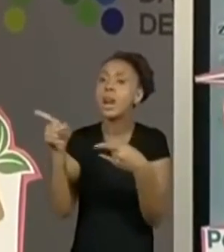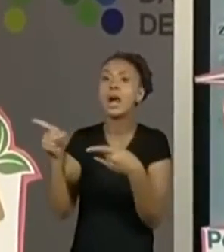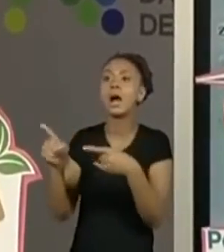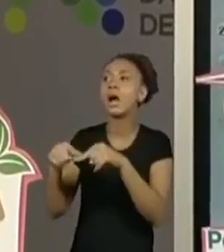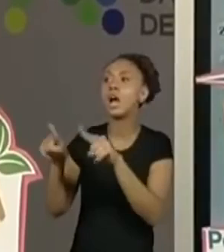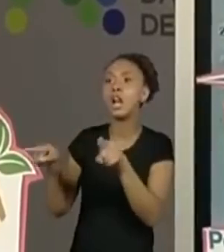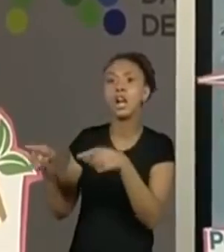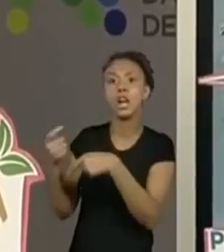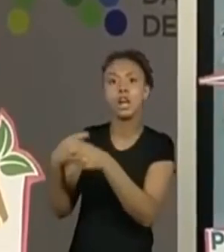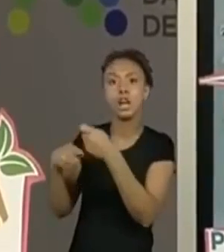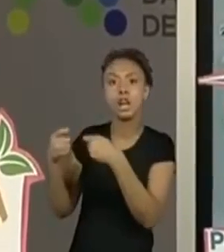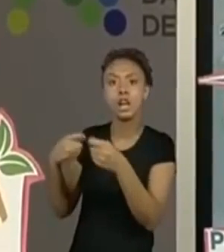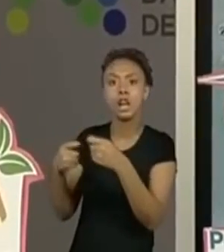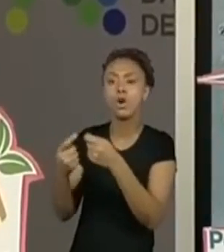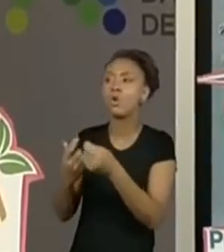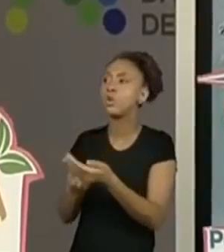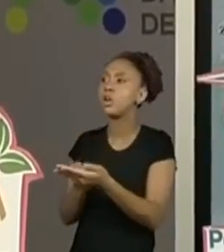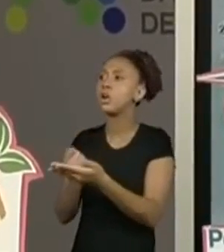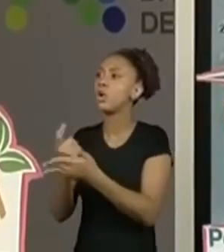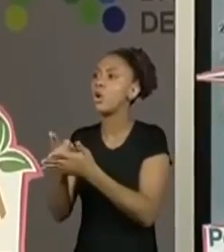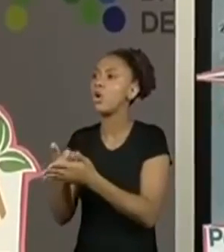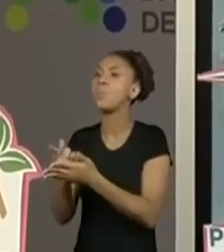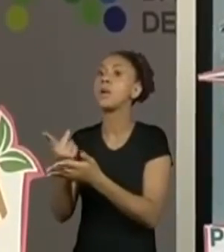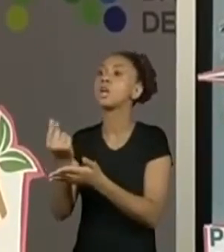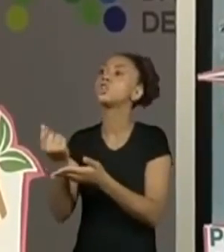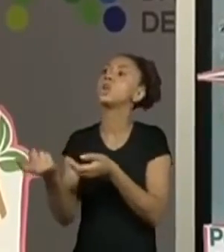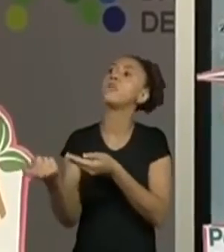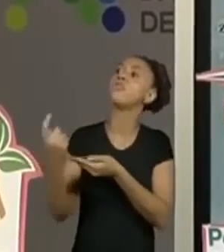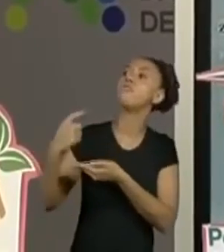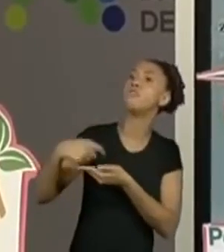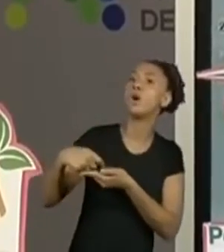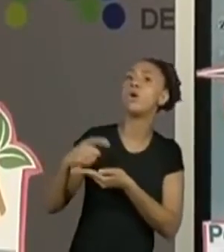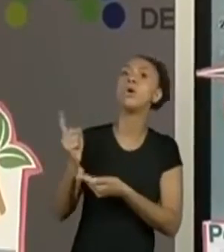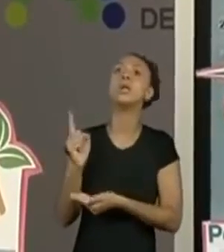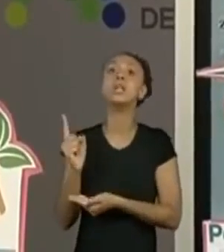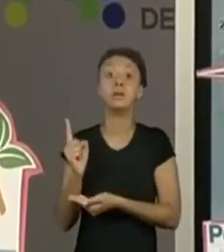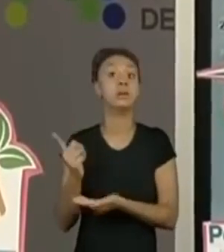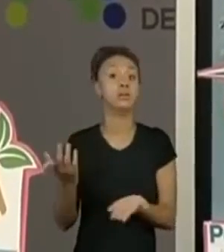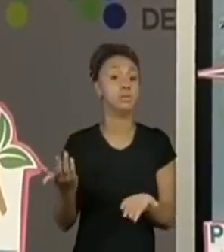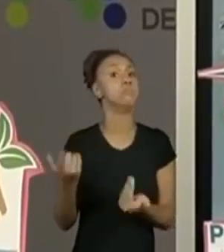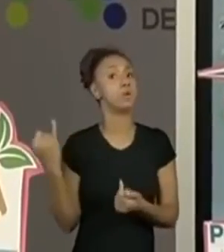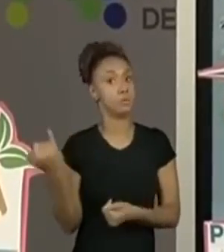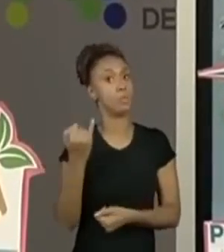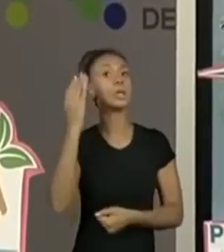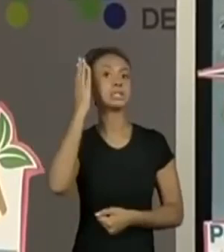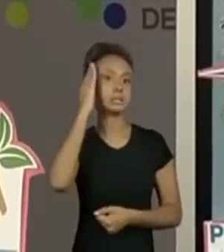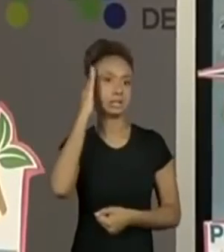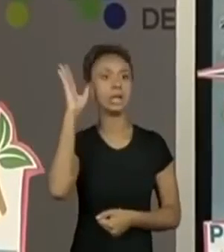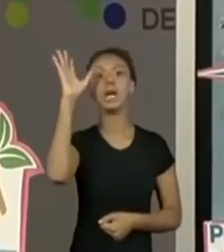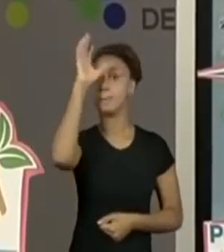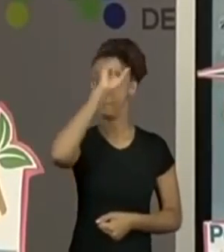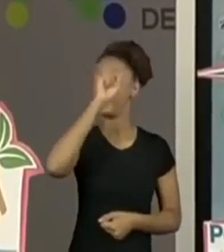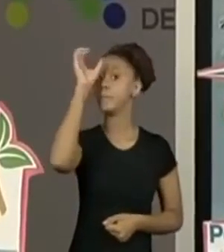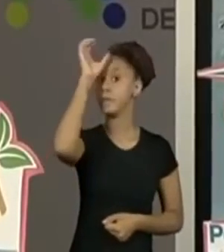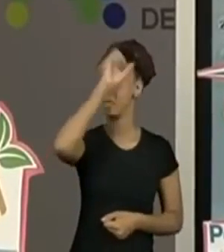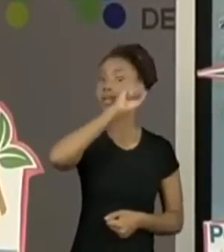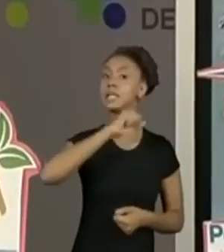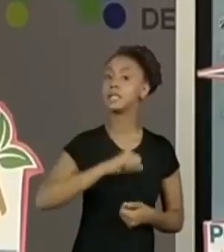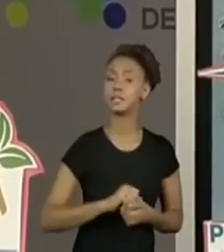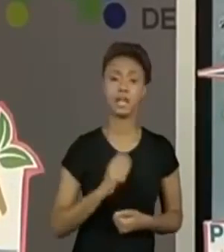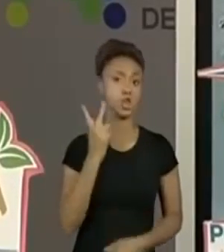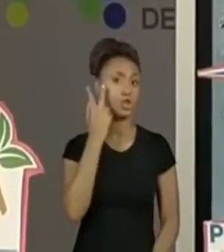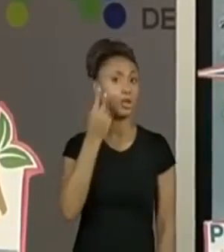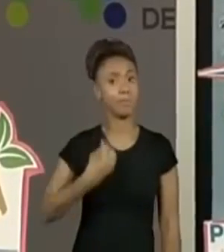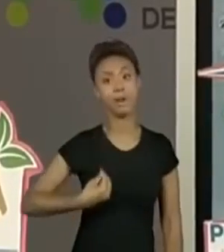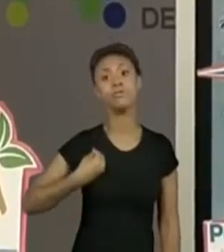lá na doceria, precisam te devolver um troco e é muito importante a gente aprender essas situações que fazem parte do nosso